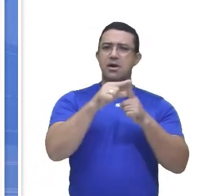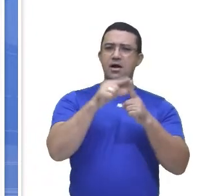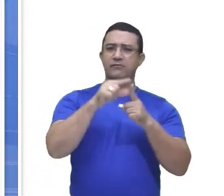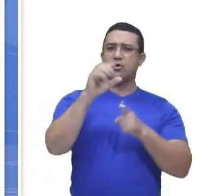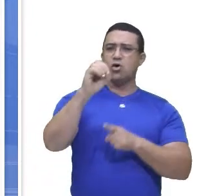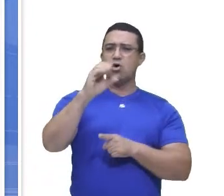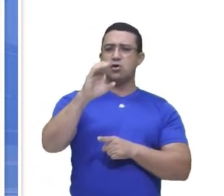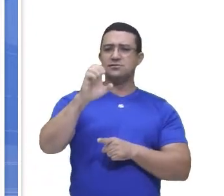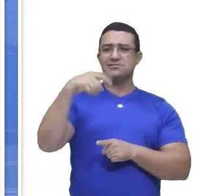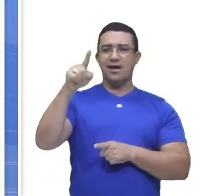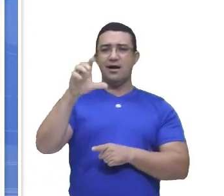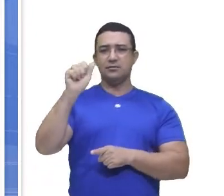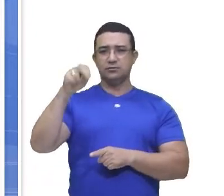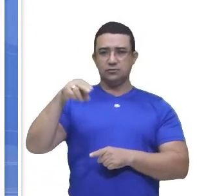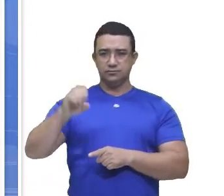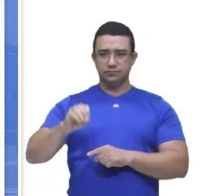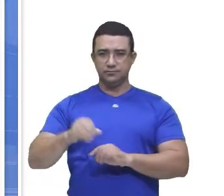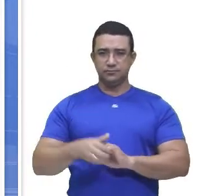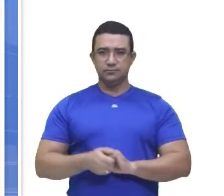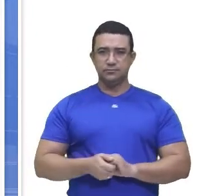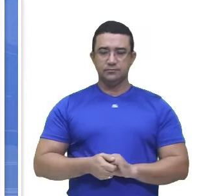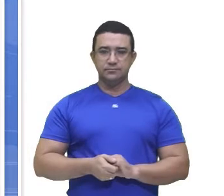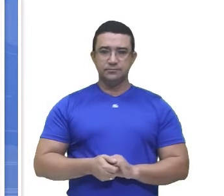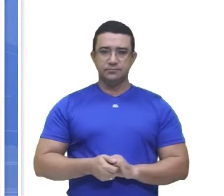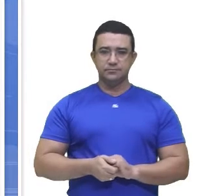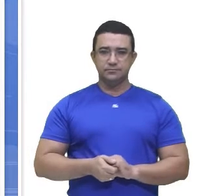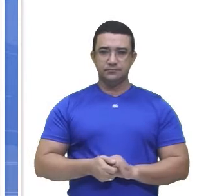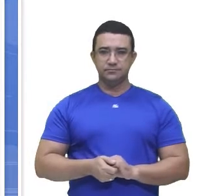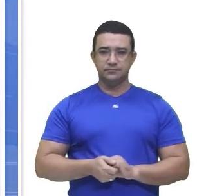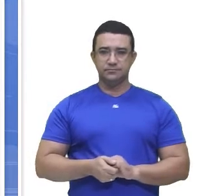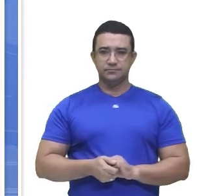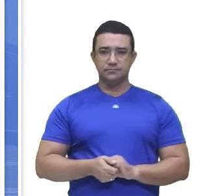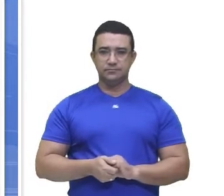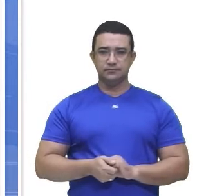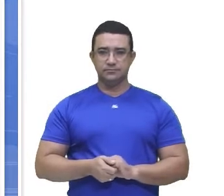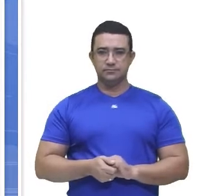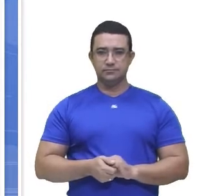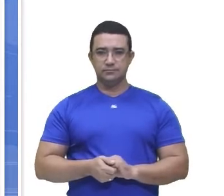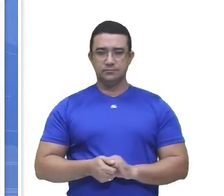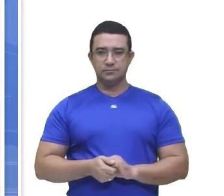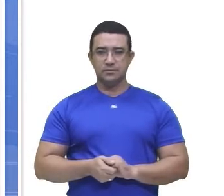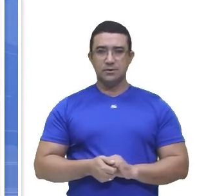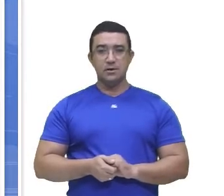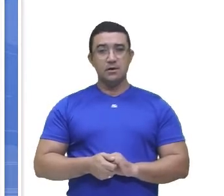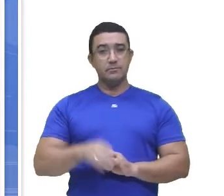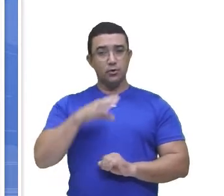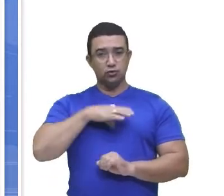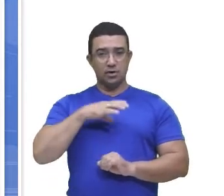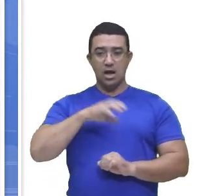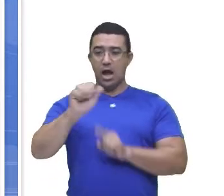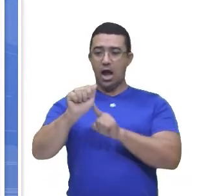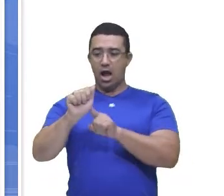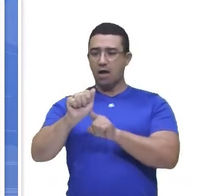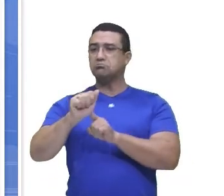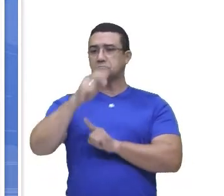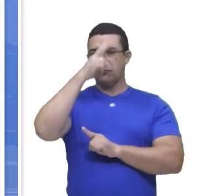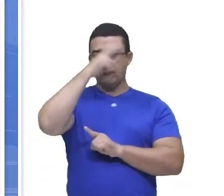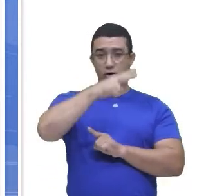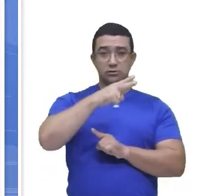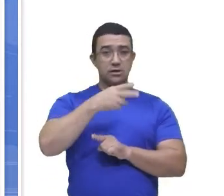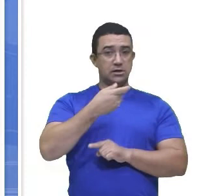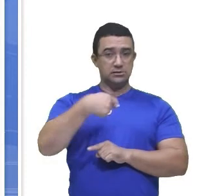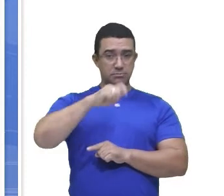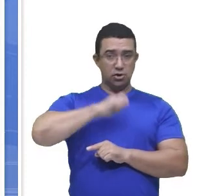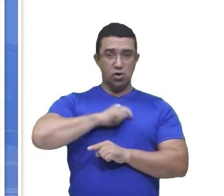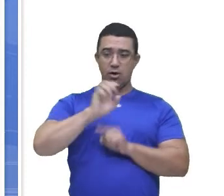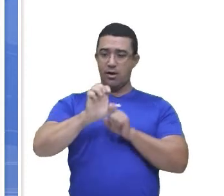até acentuado, tem um acento e tudo mais. Para nós é o A, né? Oceano, mas no espanhol é o C. Então a alternativa D é a